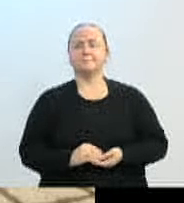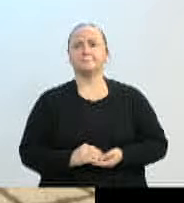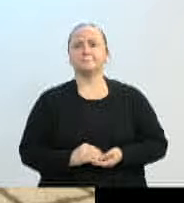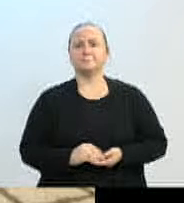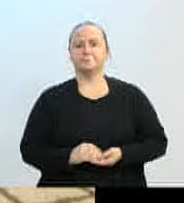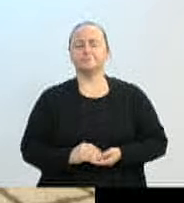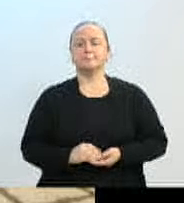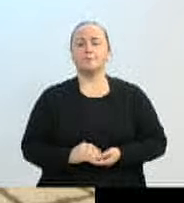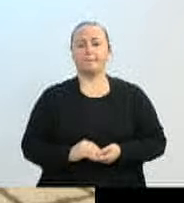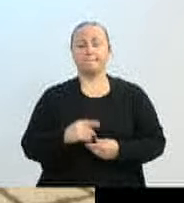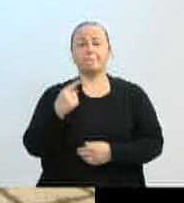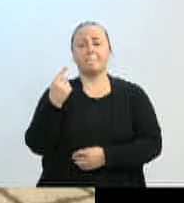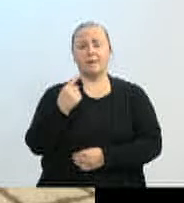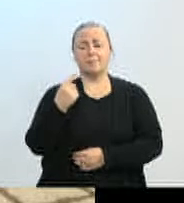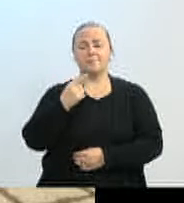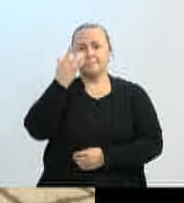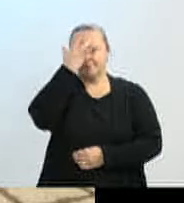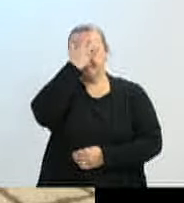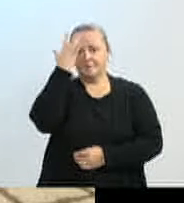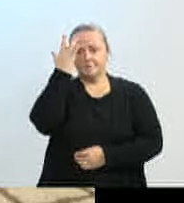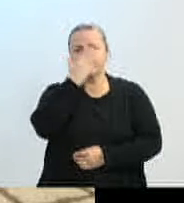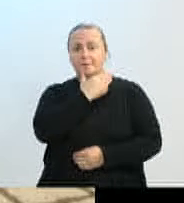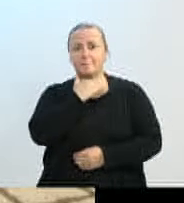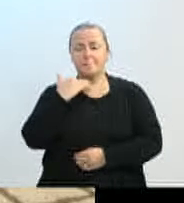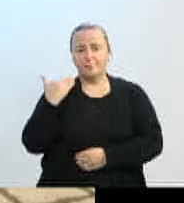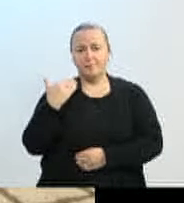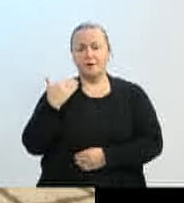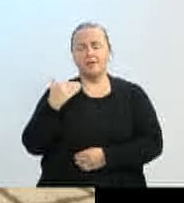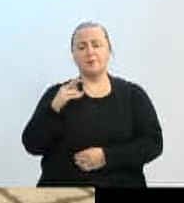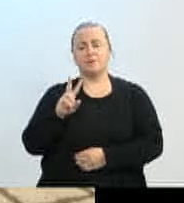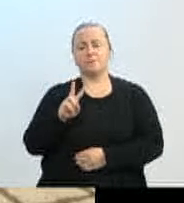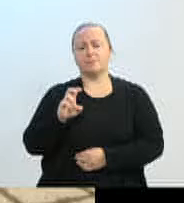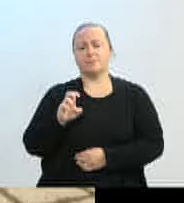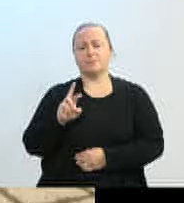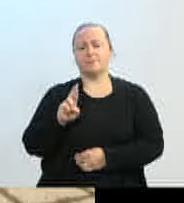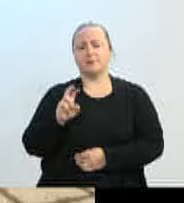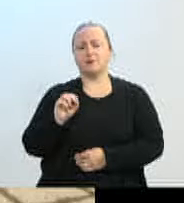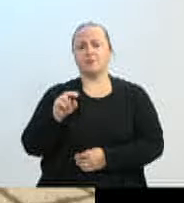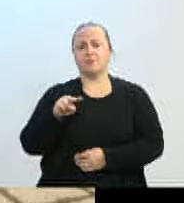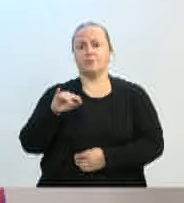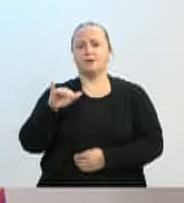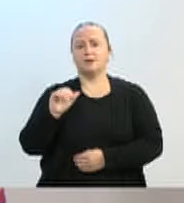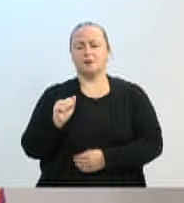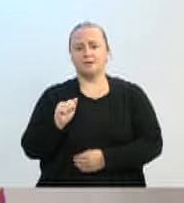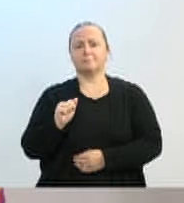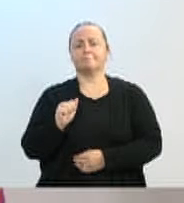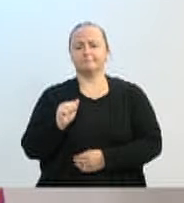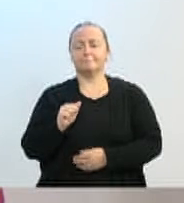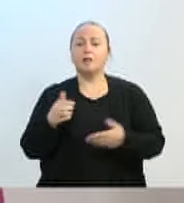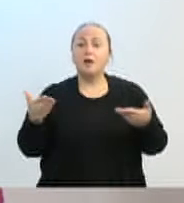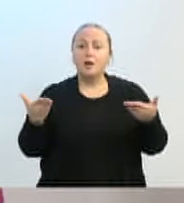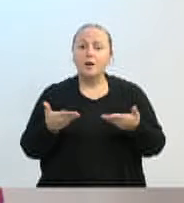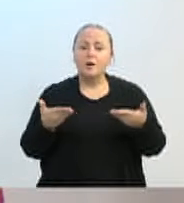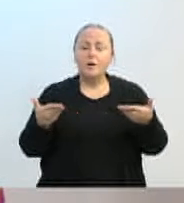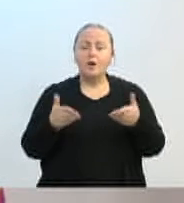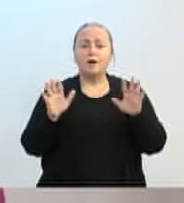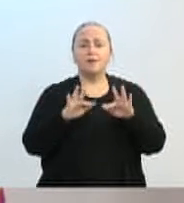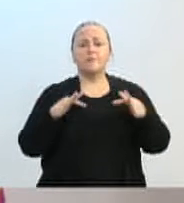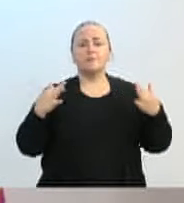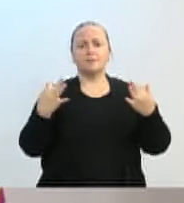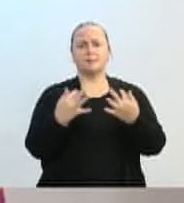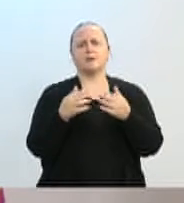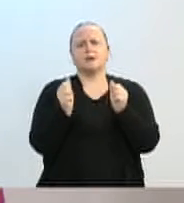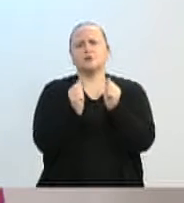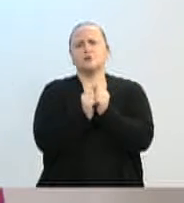foi a dona Verônica Roncalho de Souza, e hoje os familiares dela estiveram lá no local